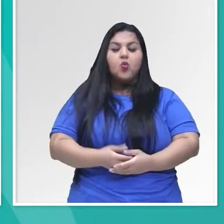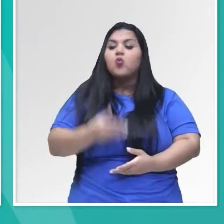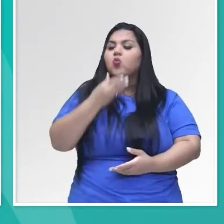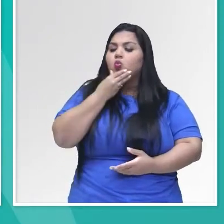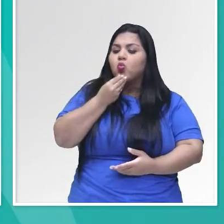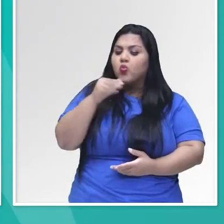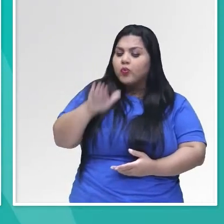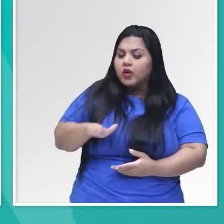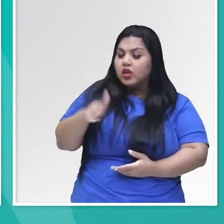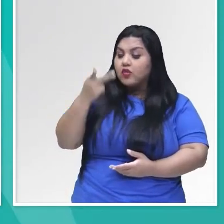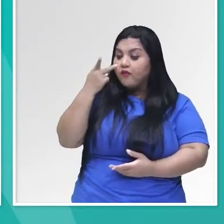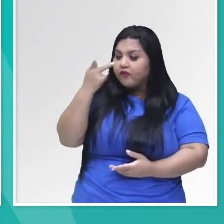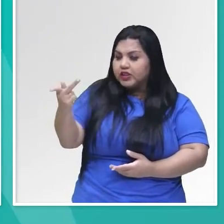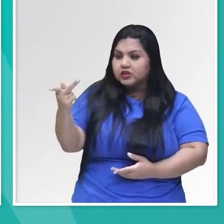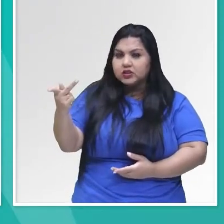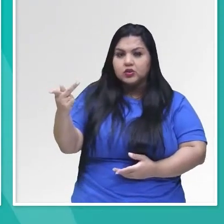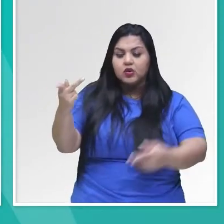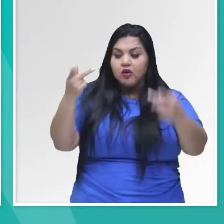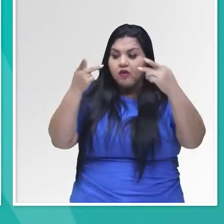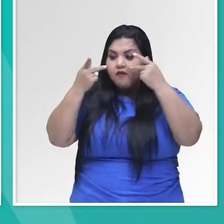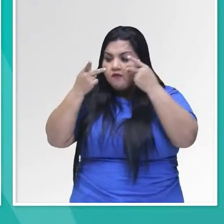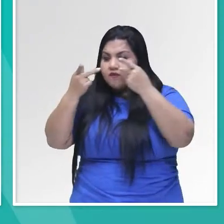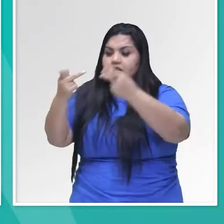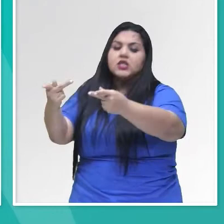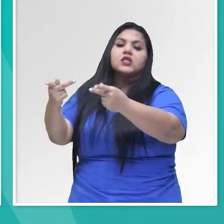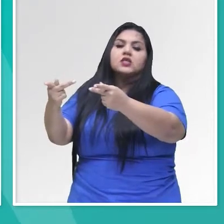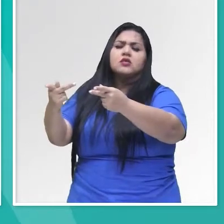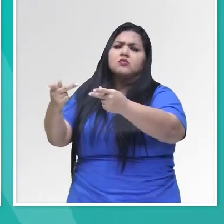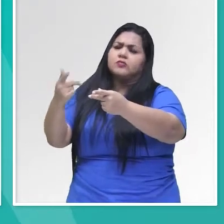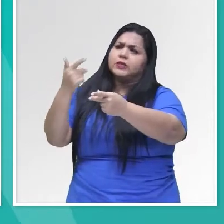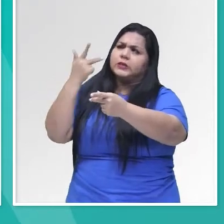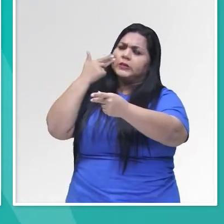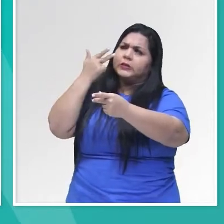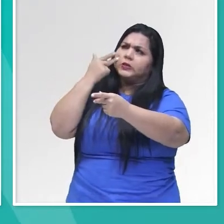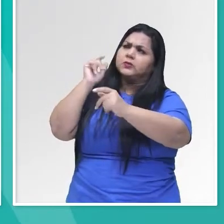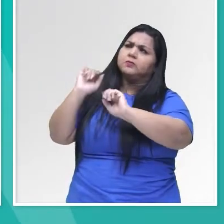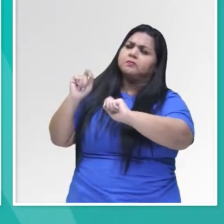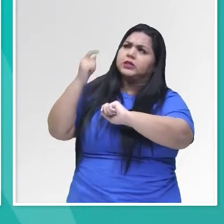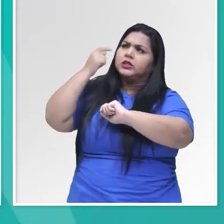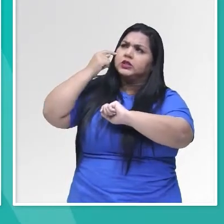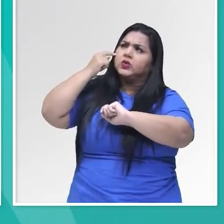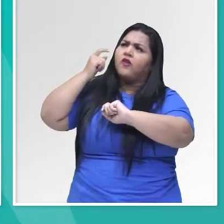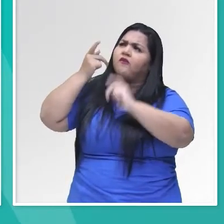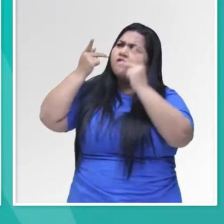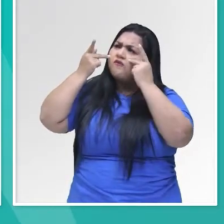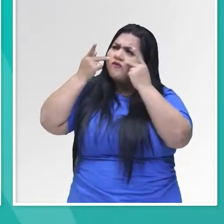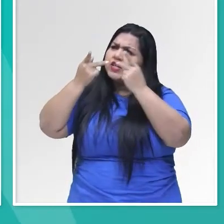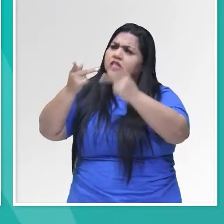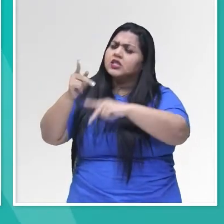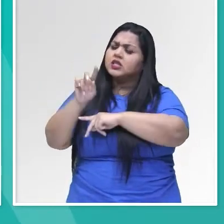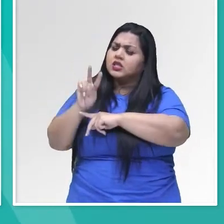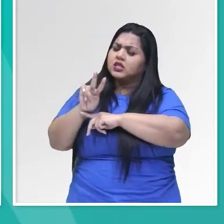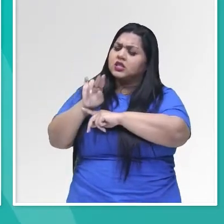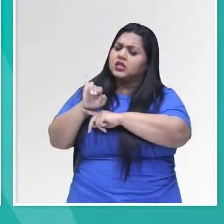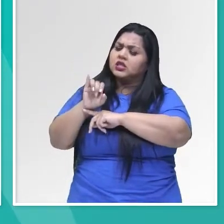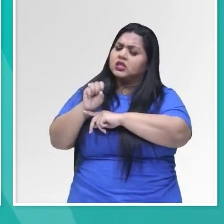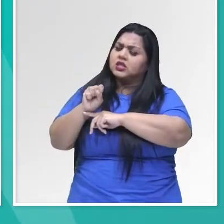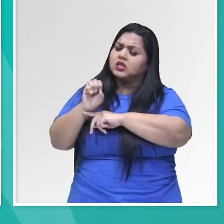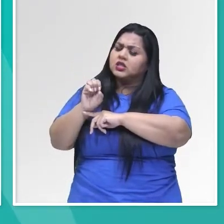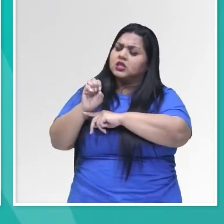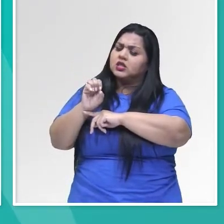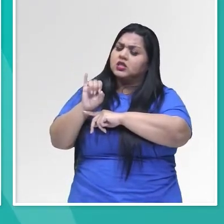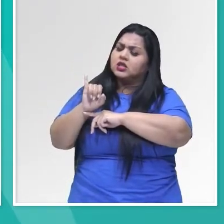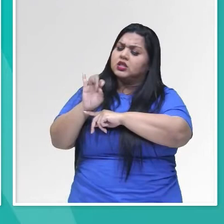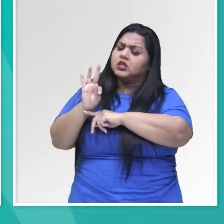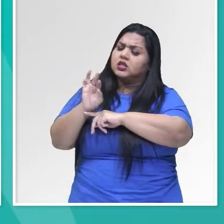visitou. Você naturalmente ficou pensando, visitou? Percebe? Visitou